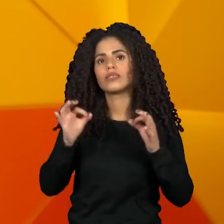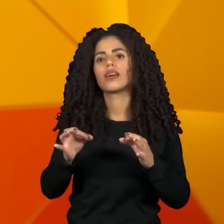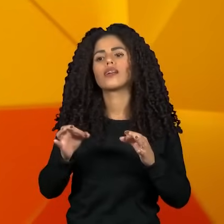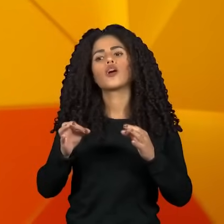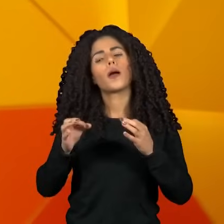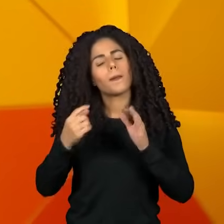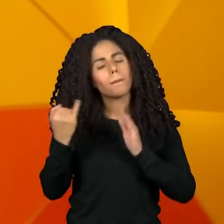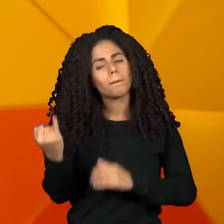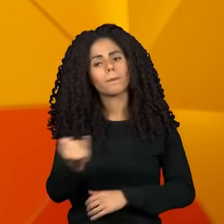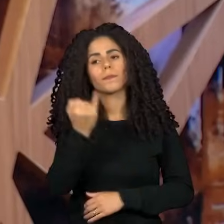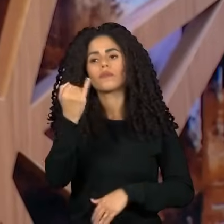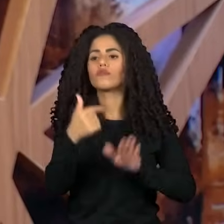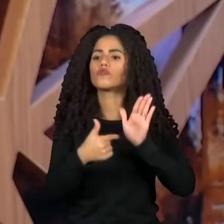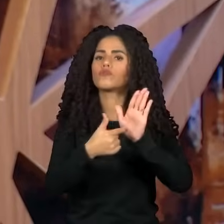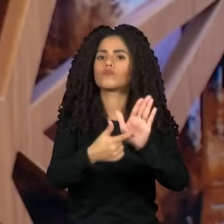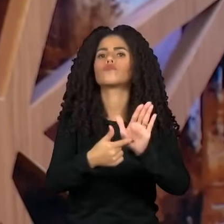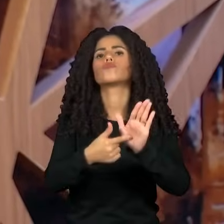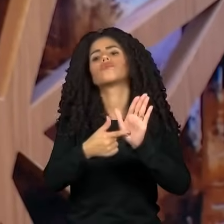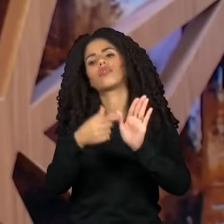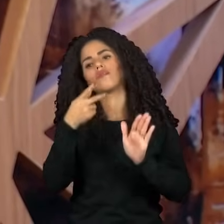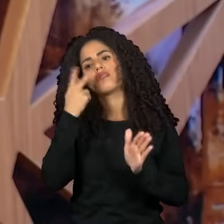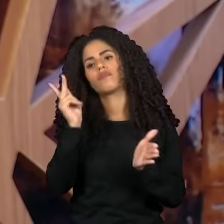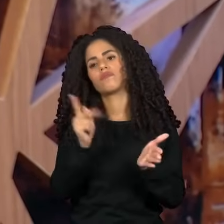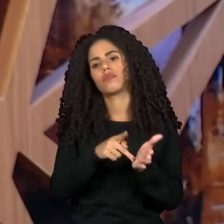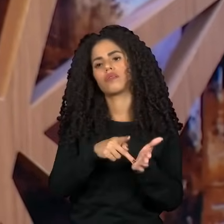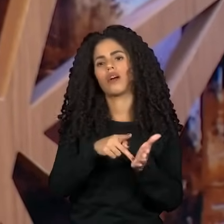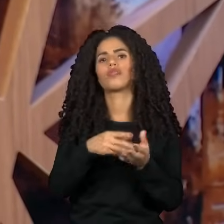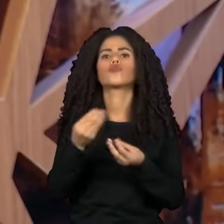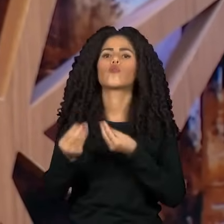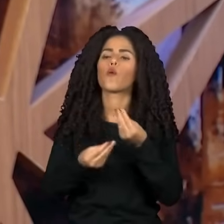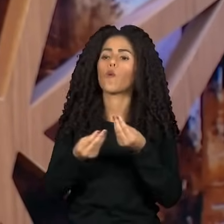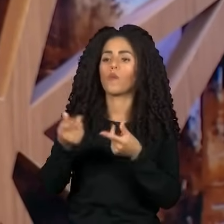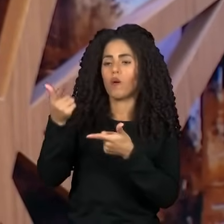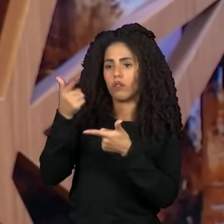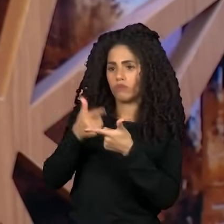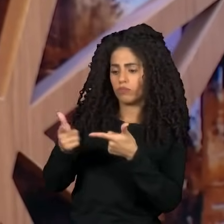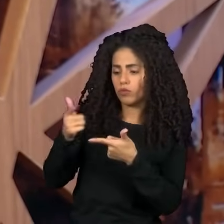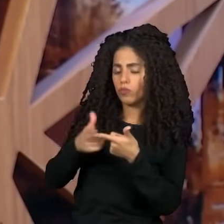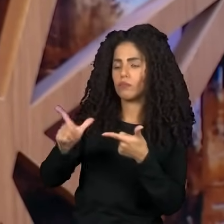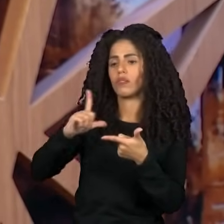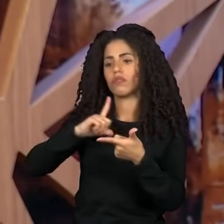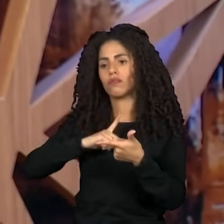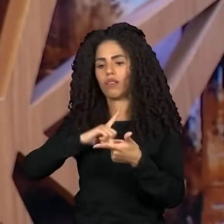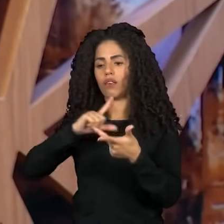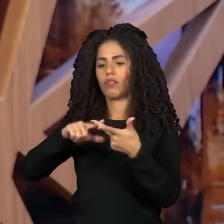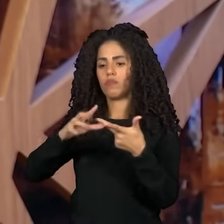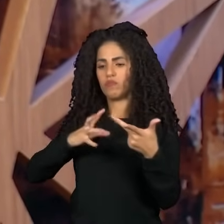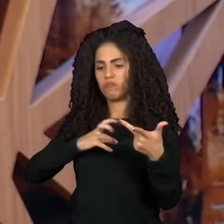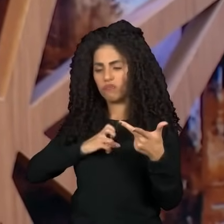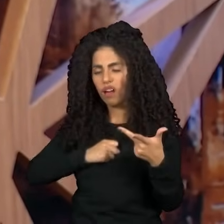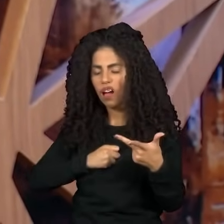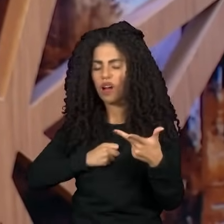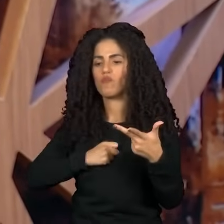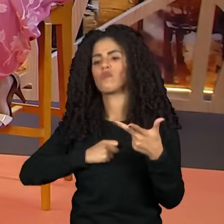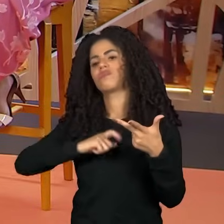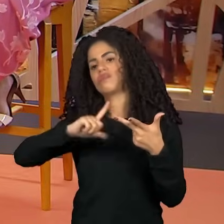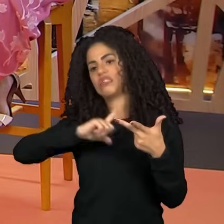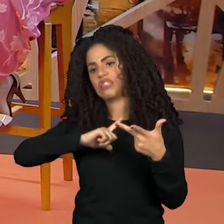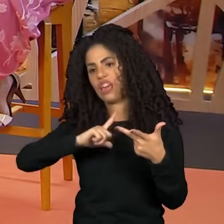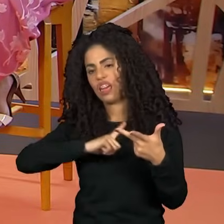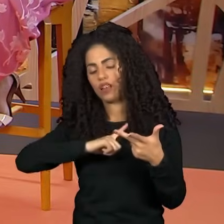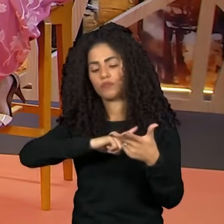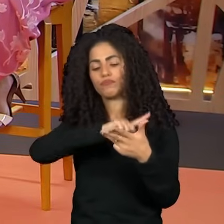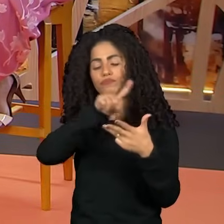extremamente fundamental quando nós estamos pensando o amor. O amor tem problemas, o amor tem mágoas, o amor